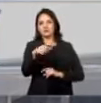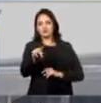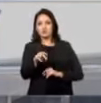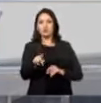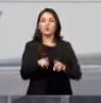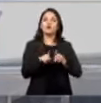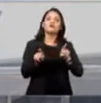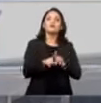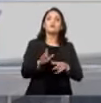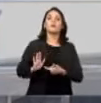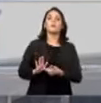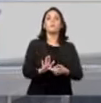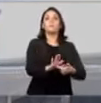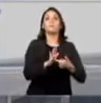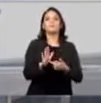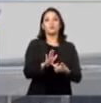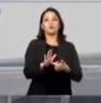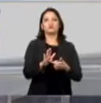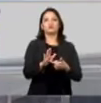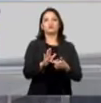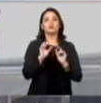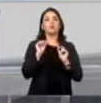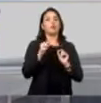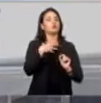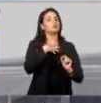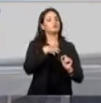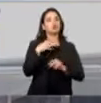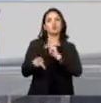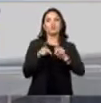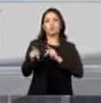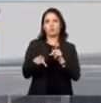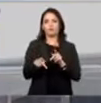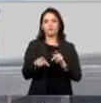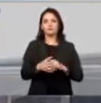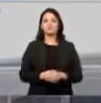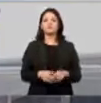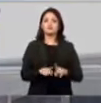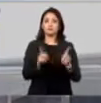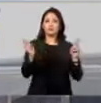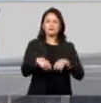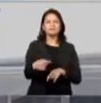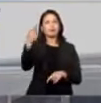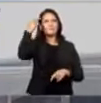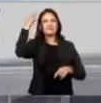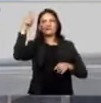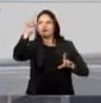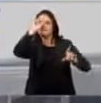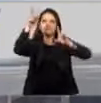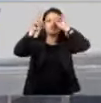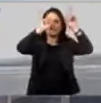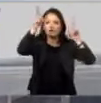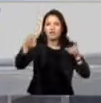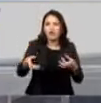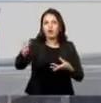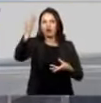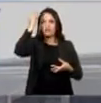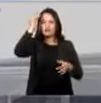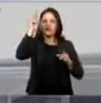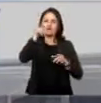de um povo em seu espaço e seu tempo. Se é justamente a capacidade de imaginar e interpretar que determina a condição de